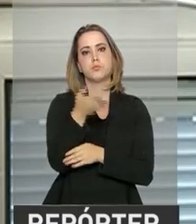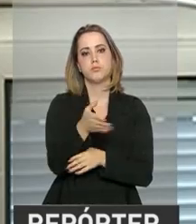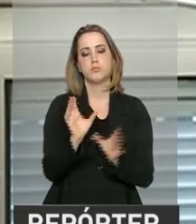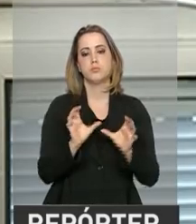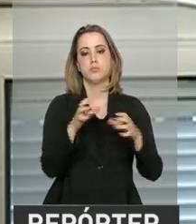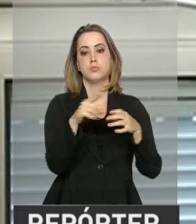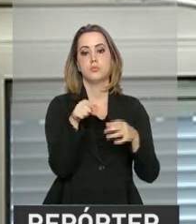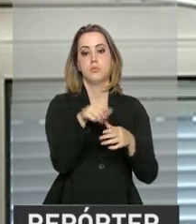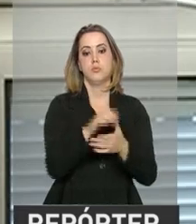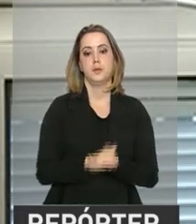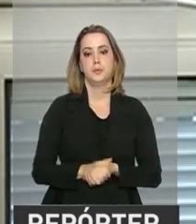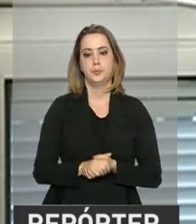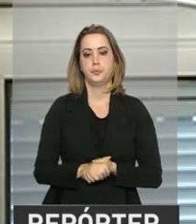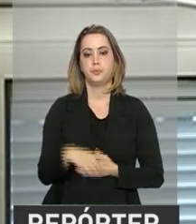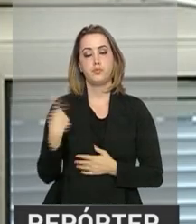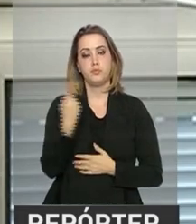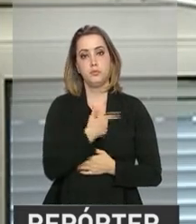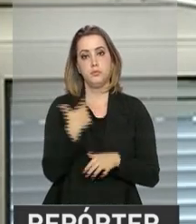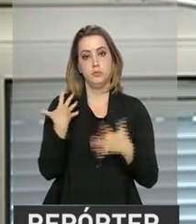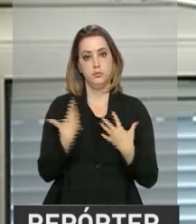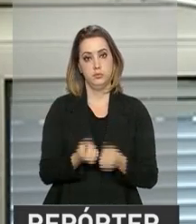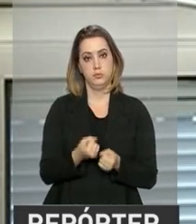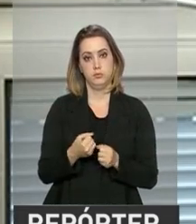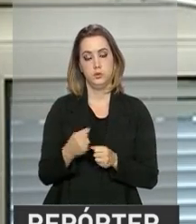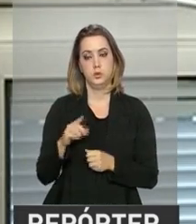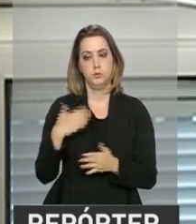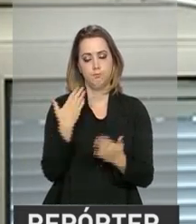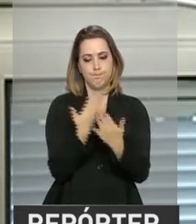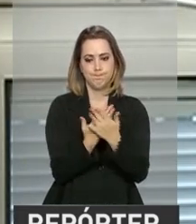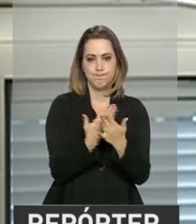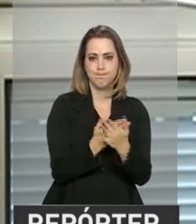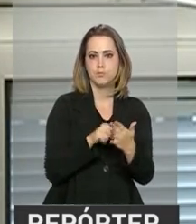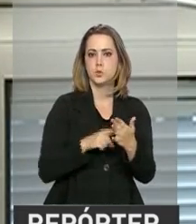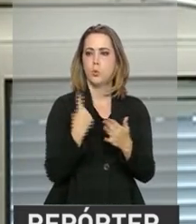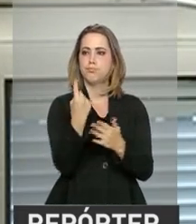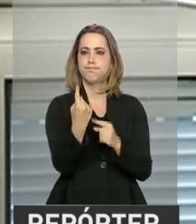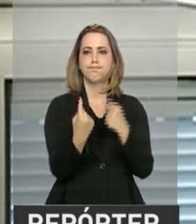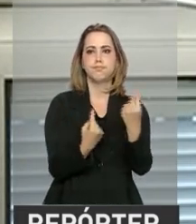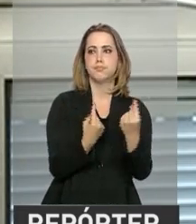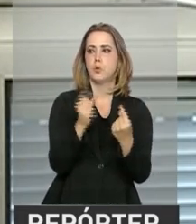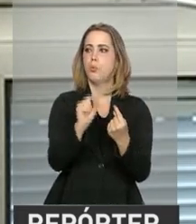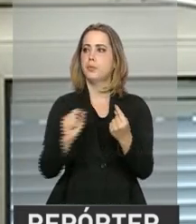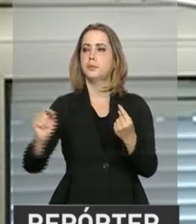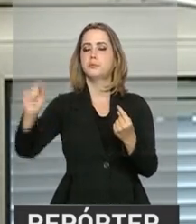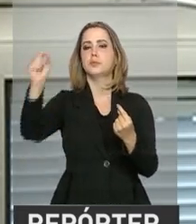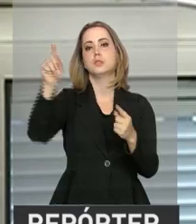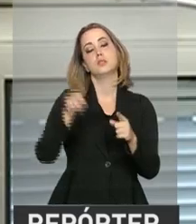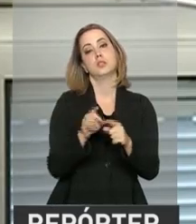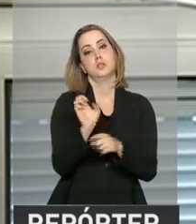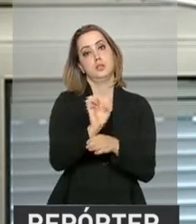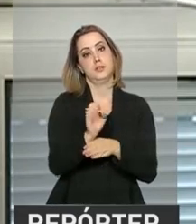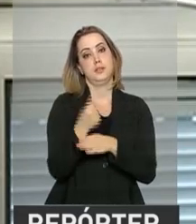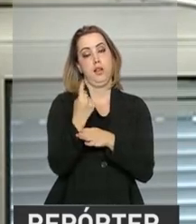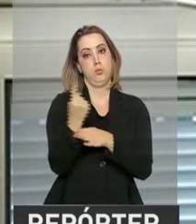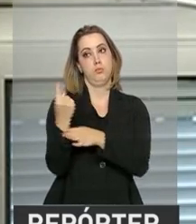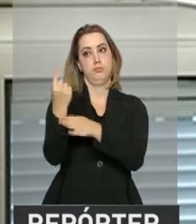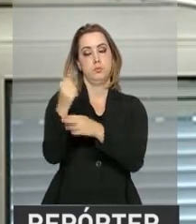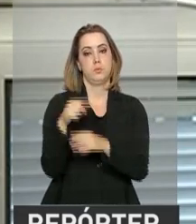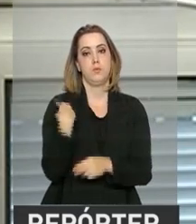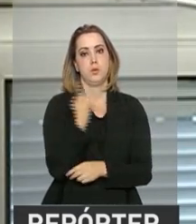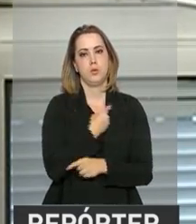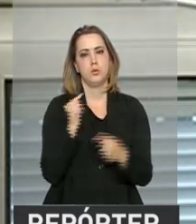que nós vamos fazer há muito no caso a caso de cada estado mas a aaa nosso parâmetro nosso